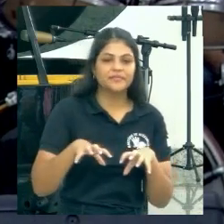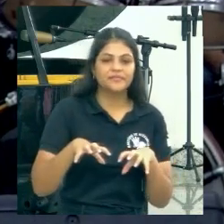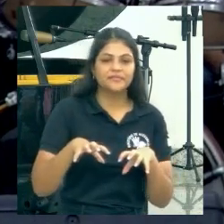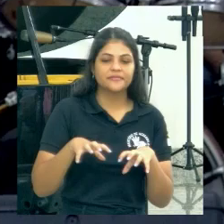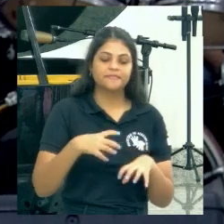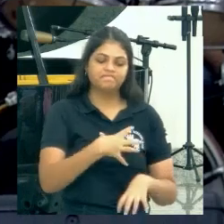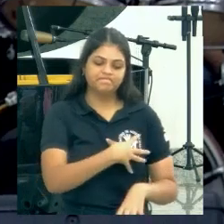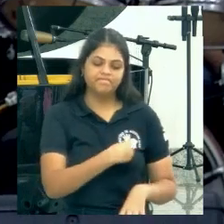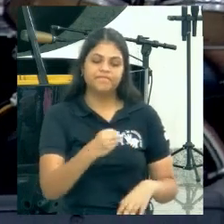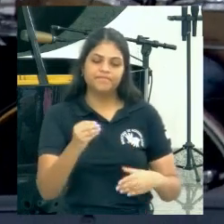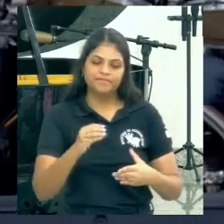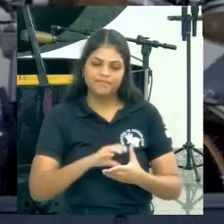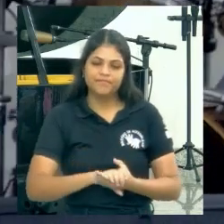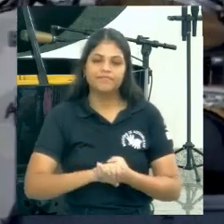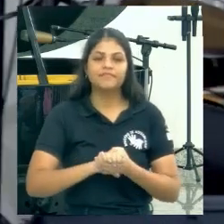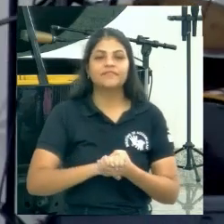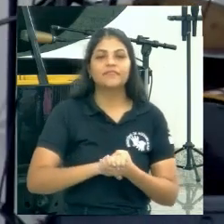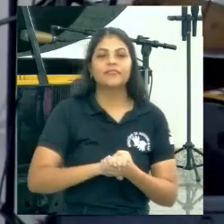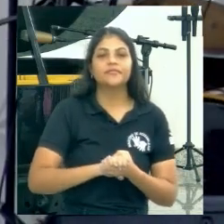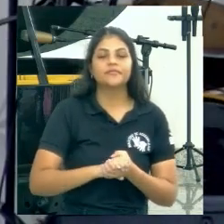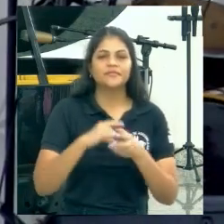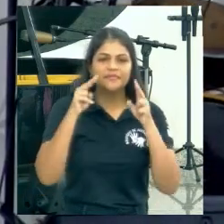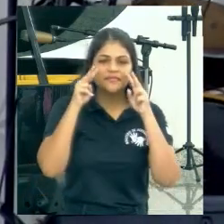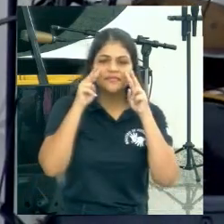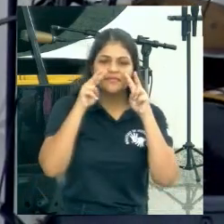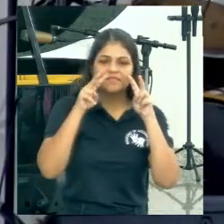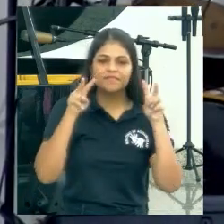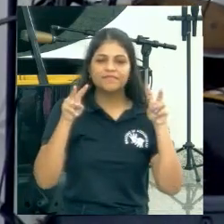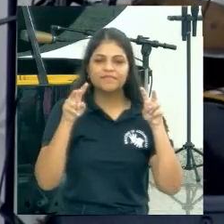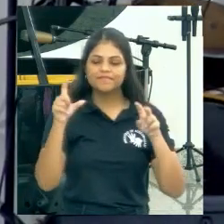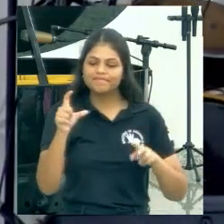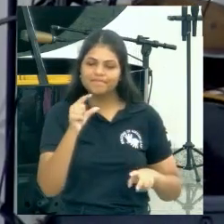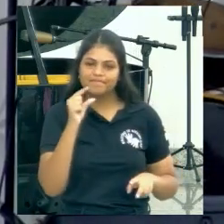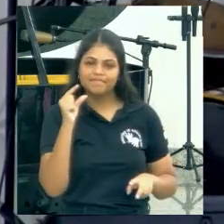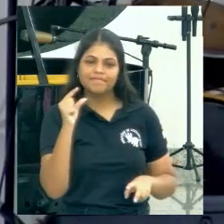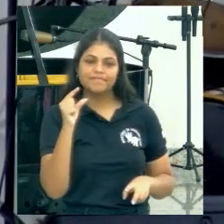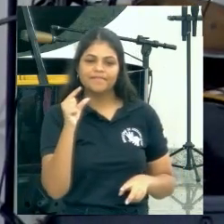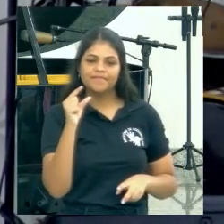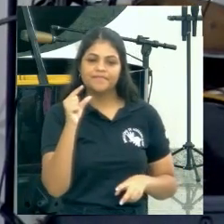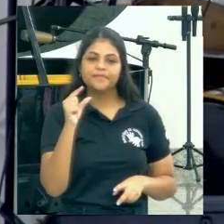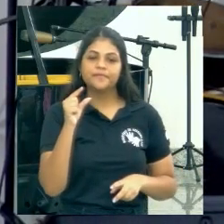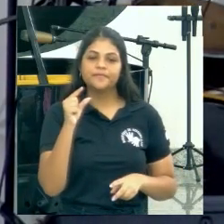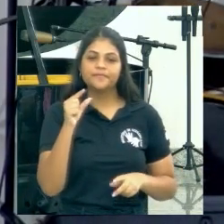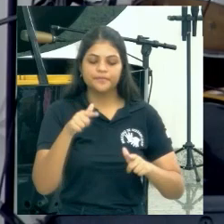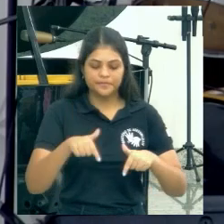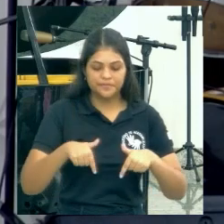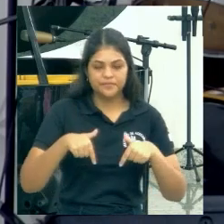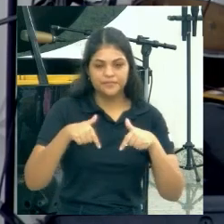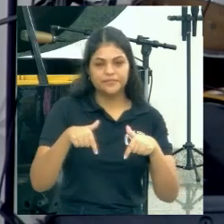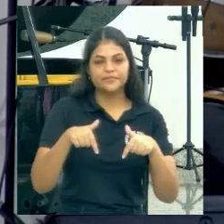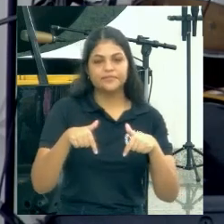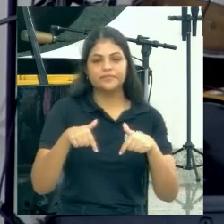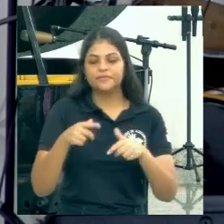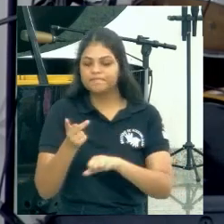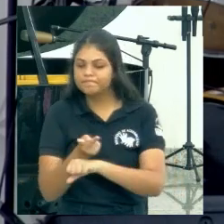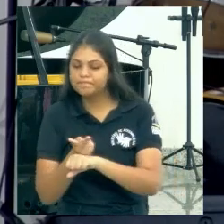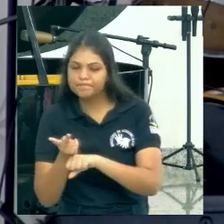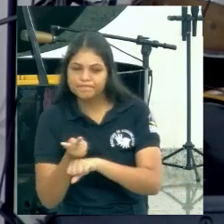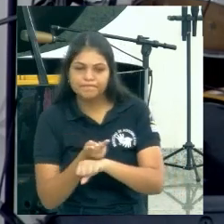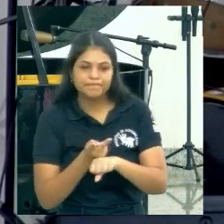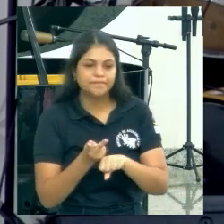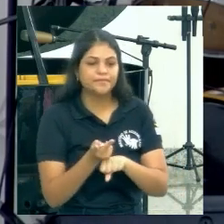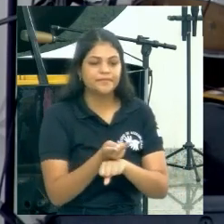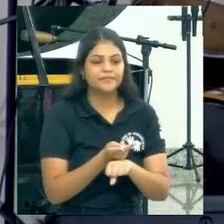casassem. E aí ele diz algo, observem que palavra ele diz ao povo de Israel: busquem a prosperidade